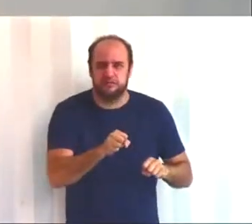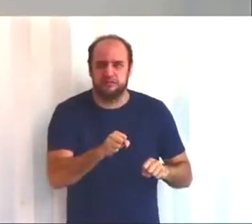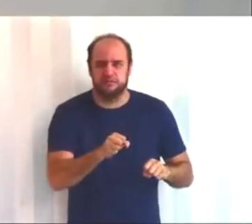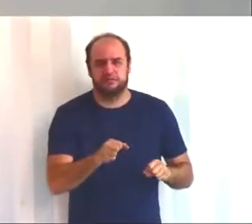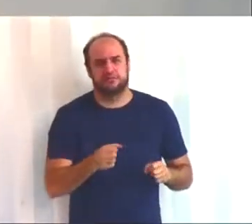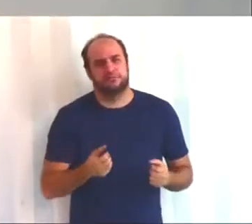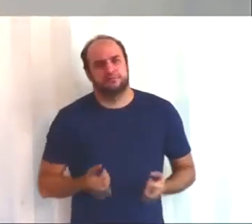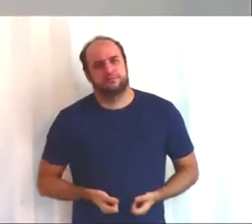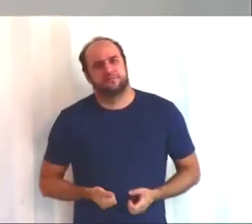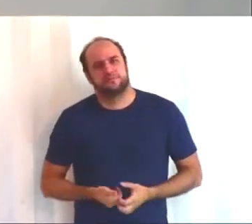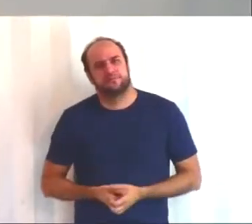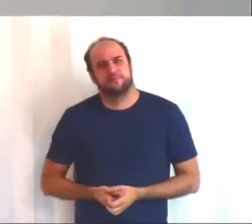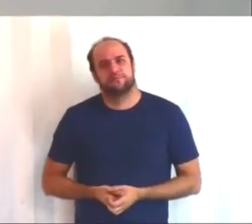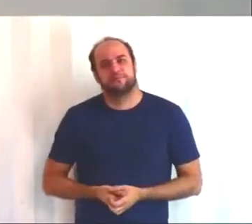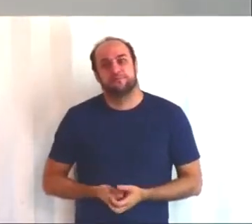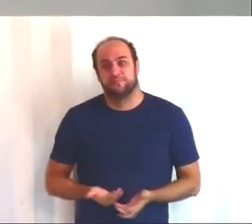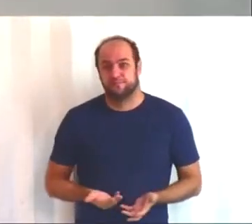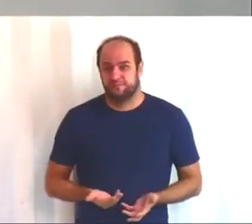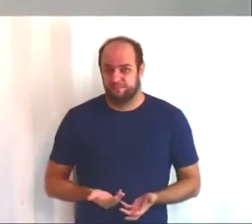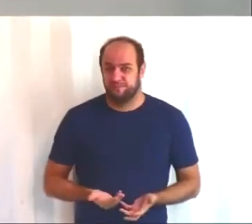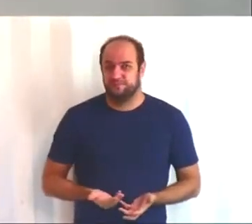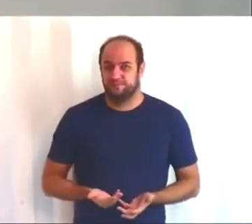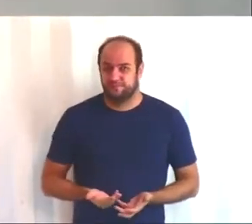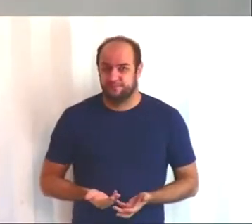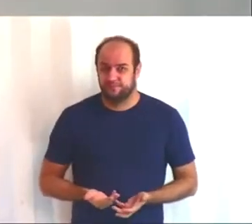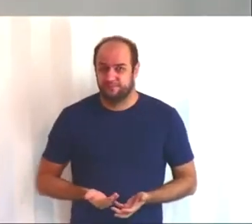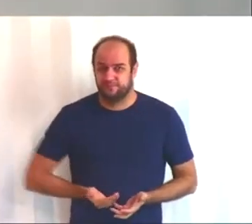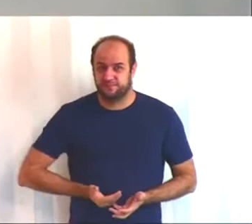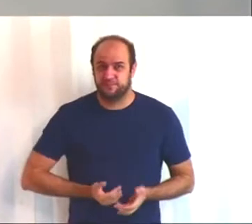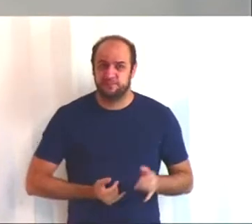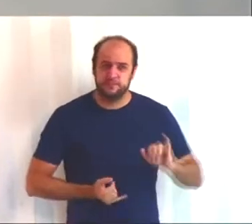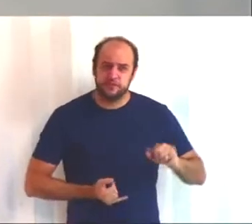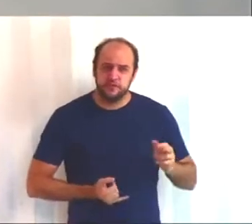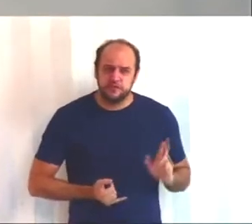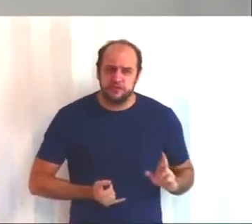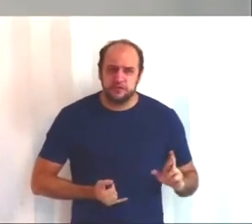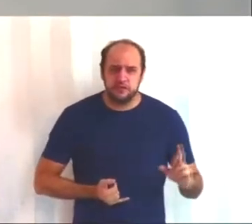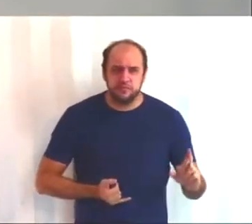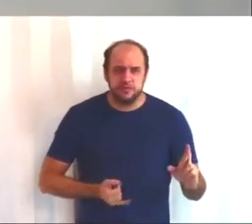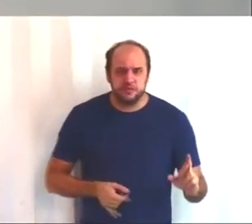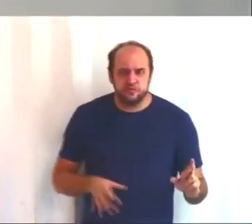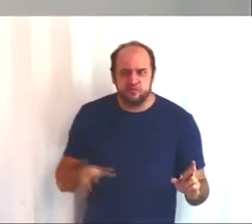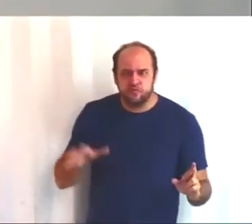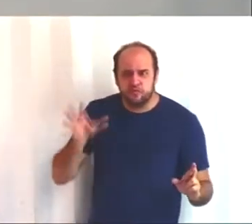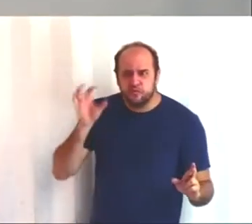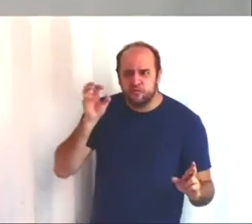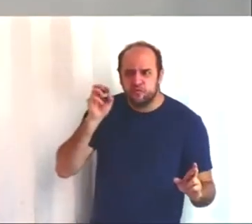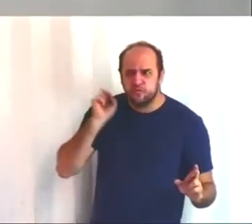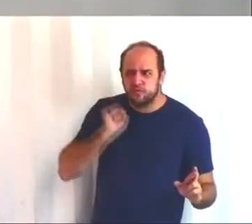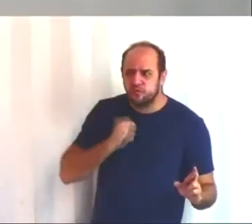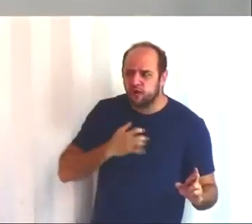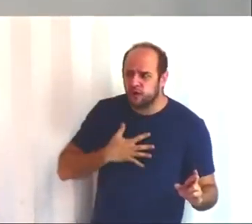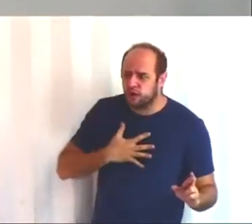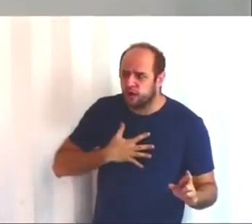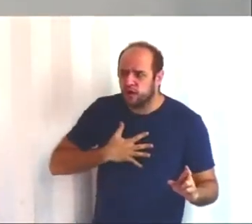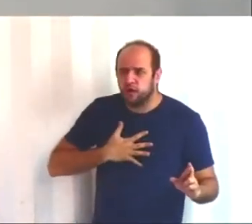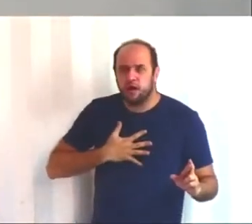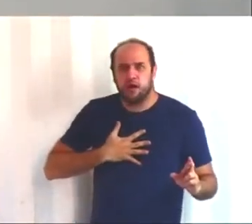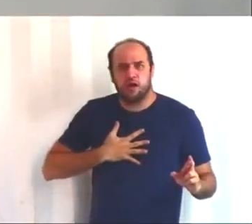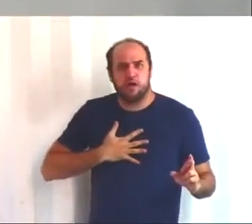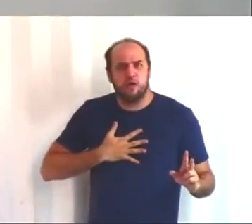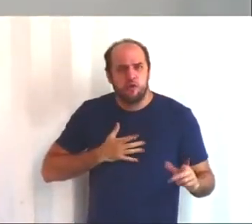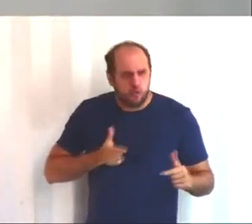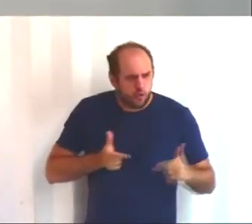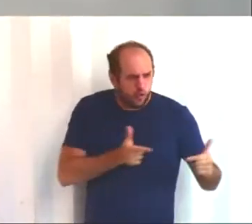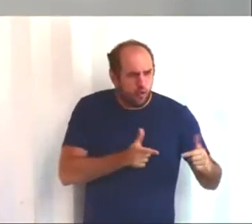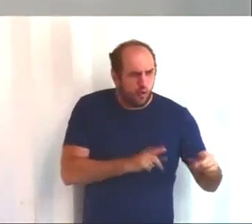detido. E Jeremias está ouvindo isso. Ele está ouvindo uma profecia contra o povo de